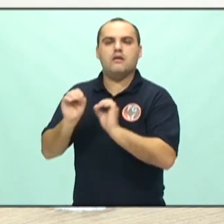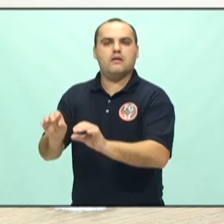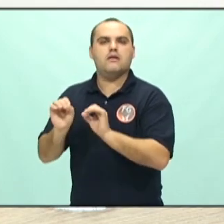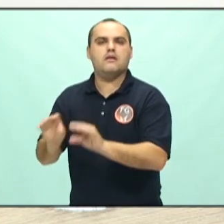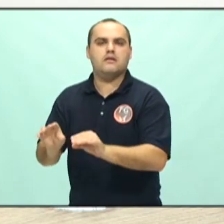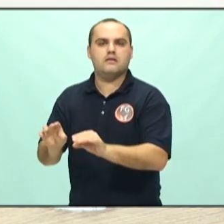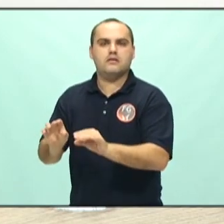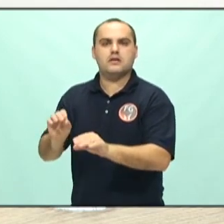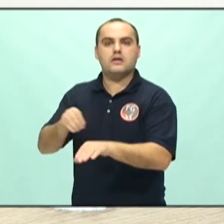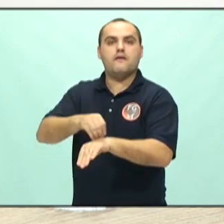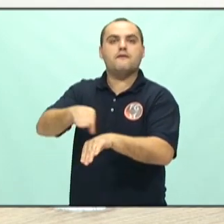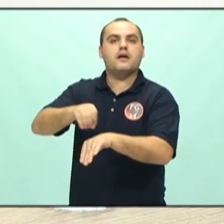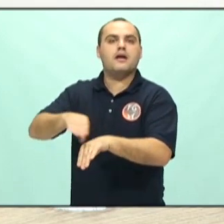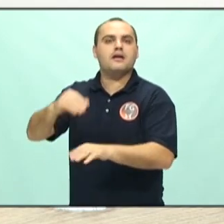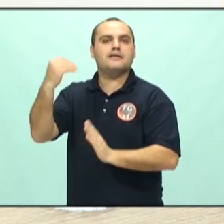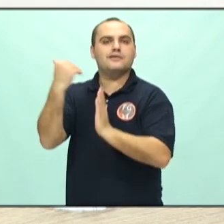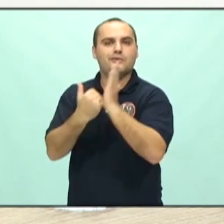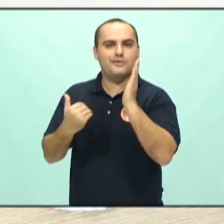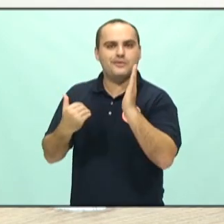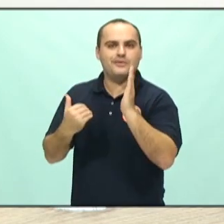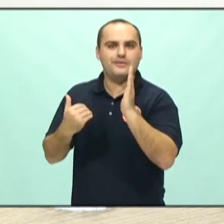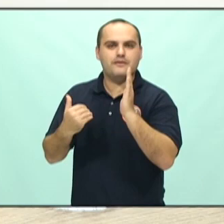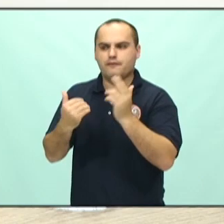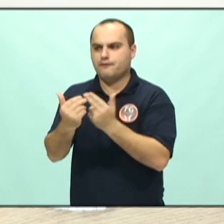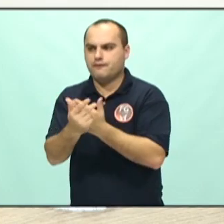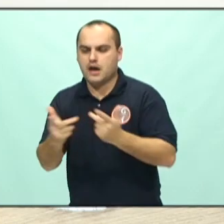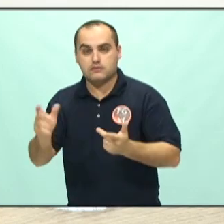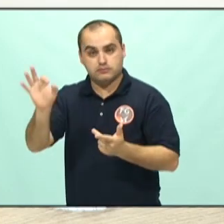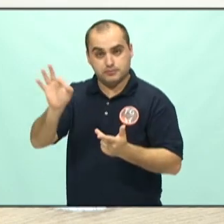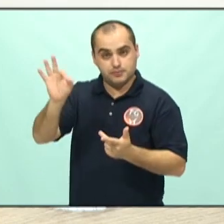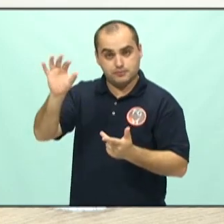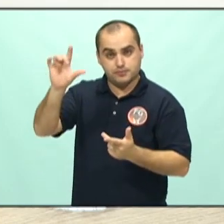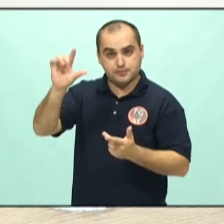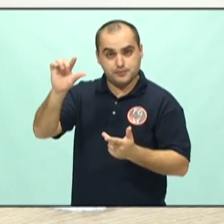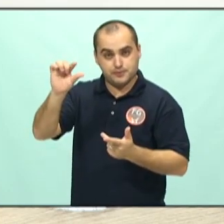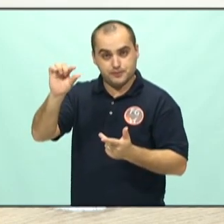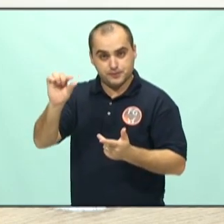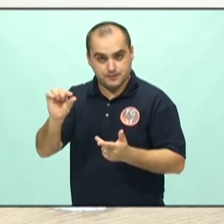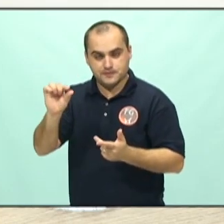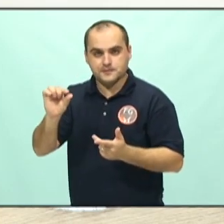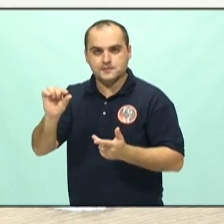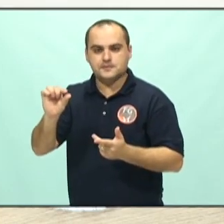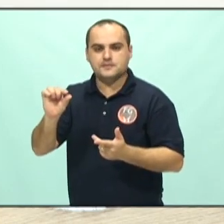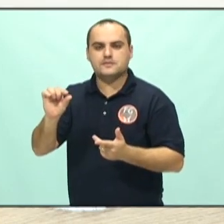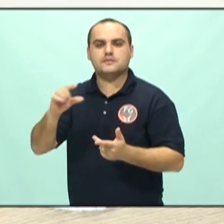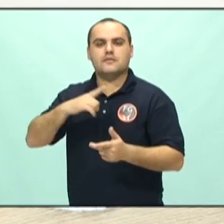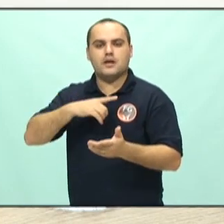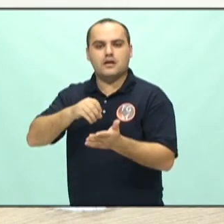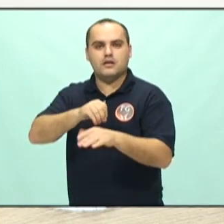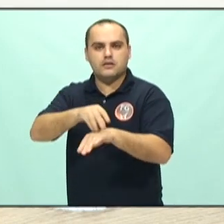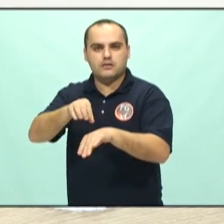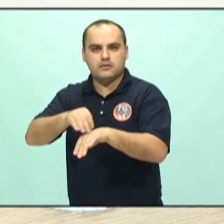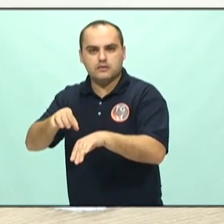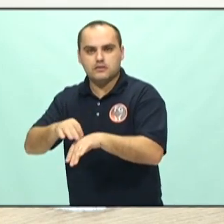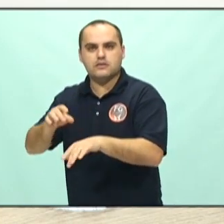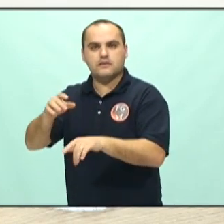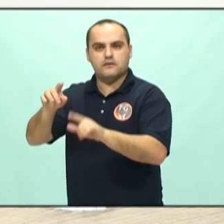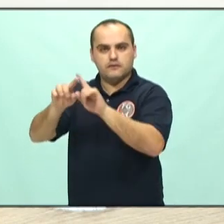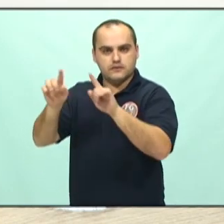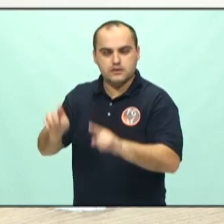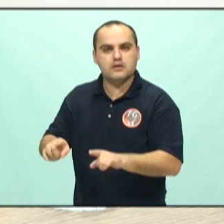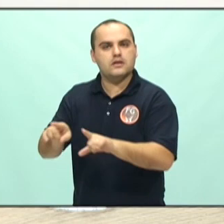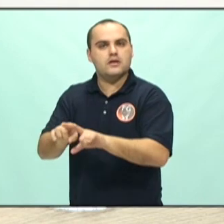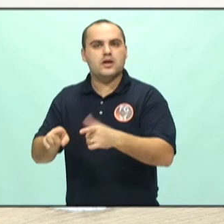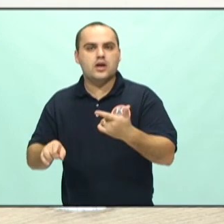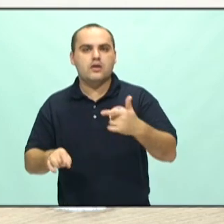ele oferece desconto, né, vários percentuais, cada um com o seu percentual. Ele oferece desconto para o servidor e também, em alguns